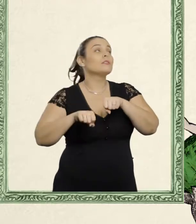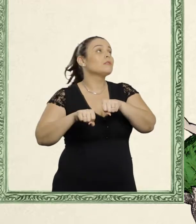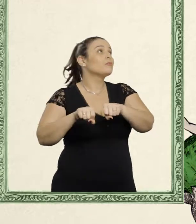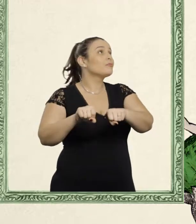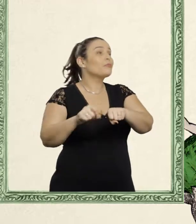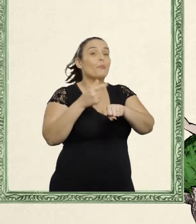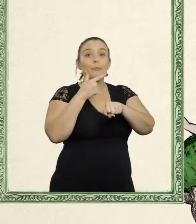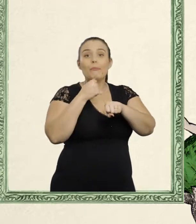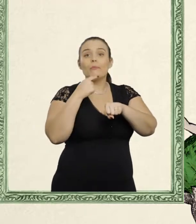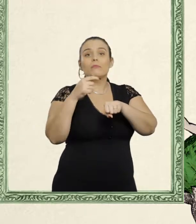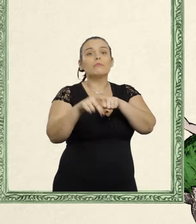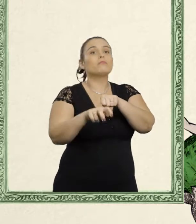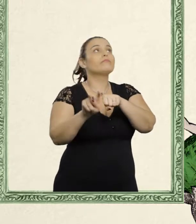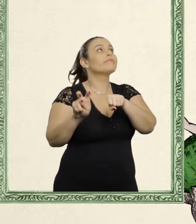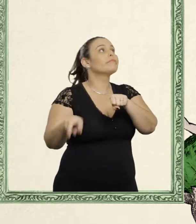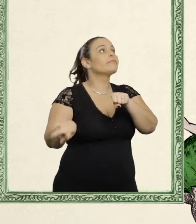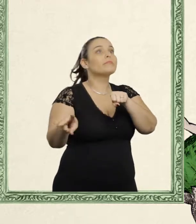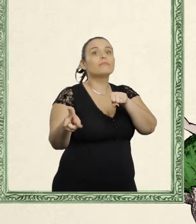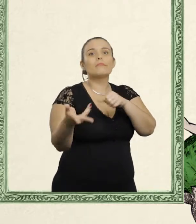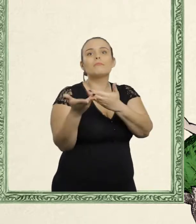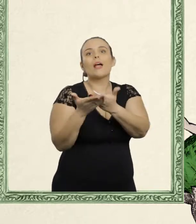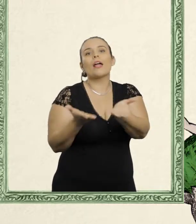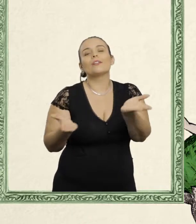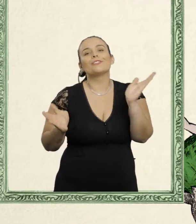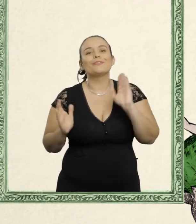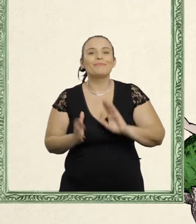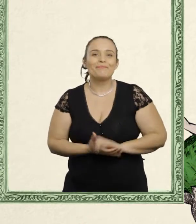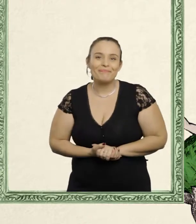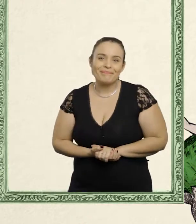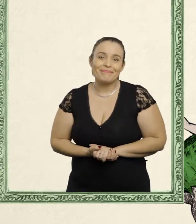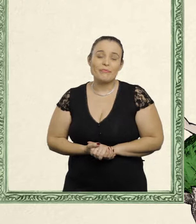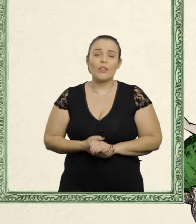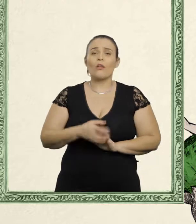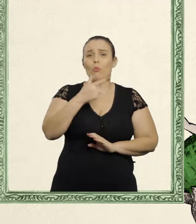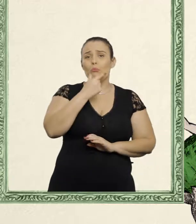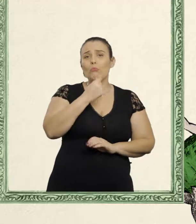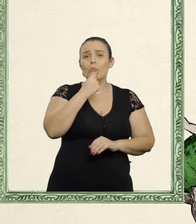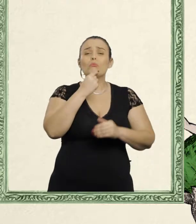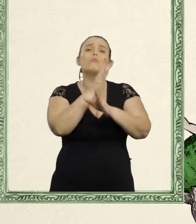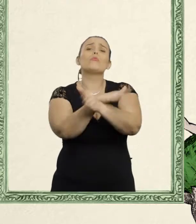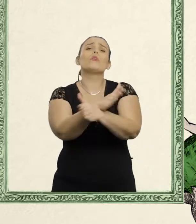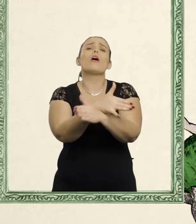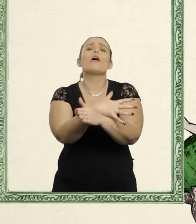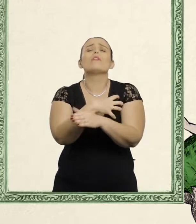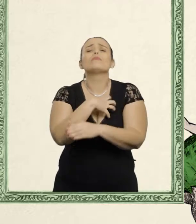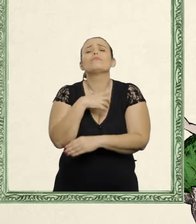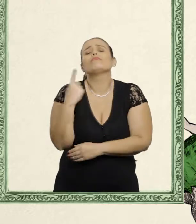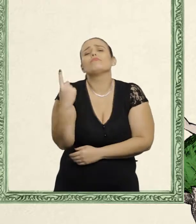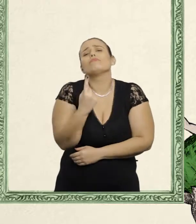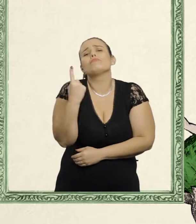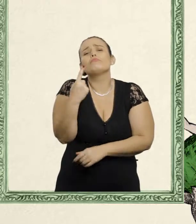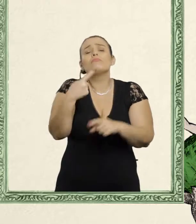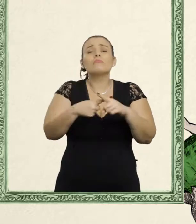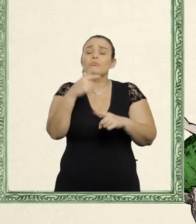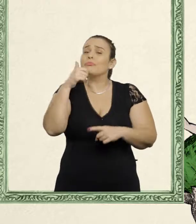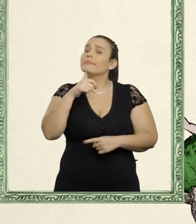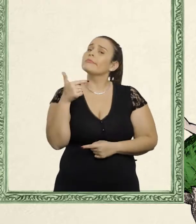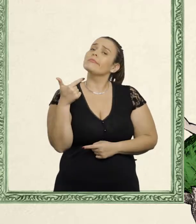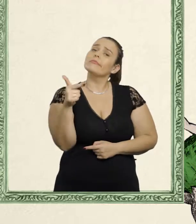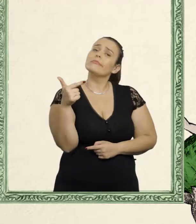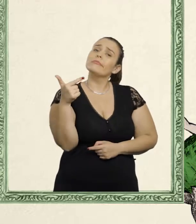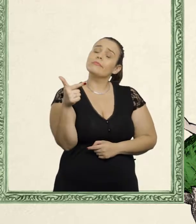ficam distraídas e perdem os bebês. Os meninos perdidos se sentem muito sozinhos, porque lá não